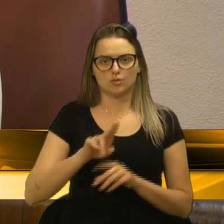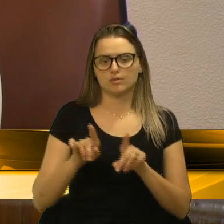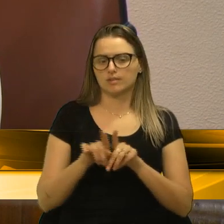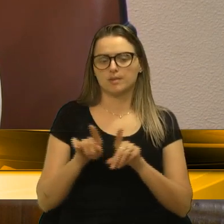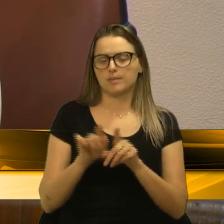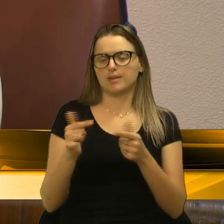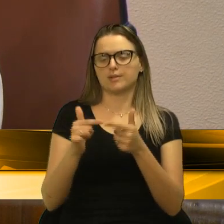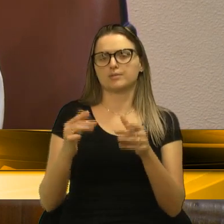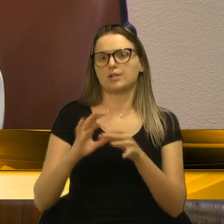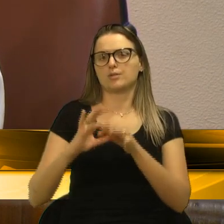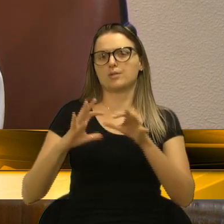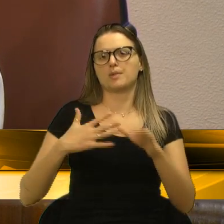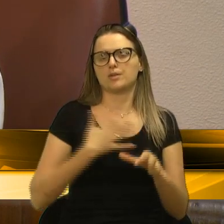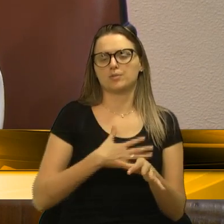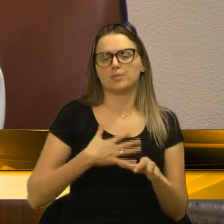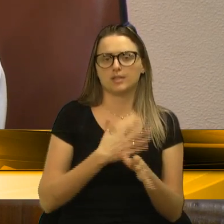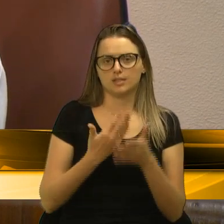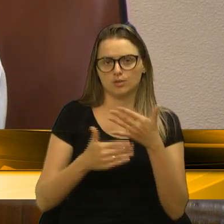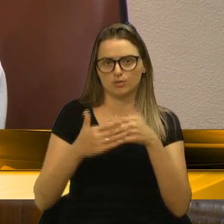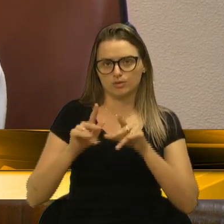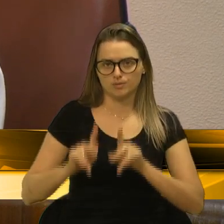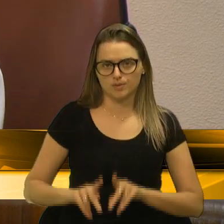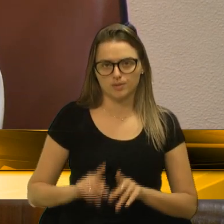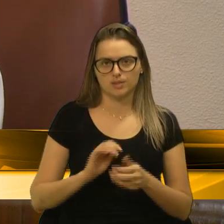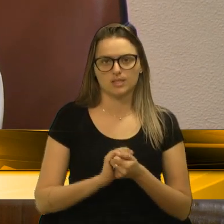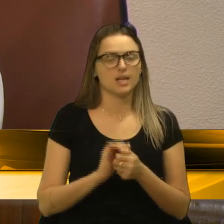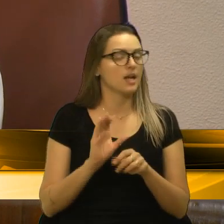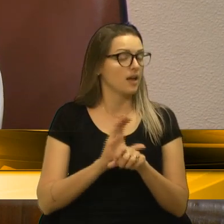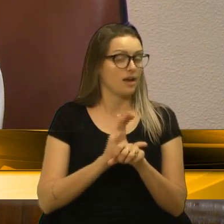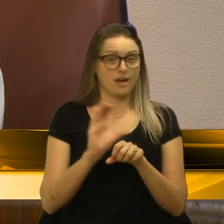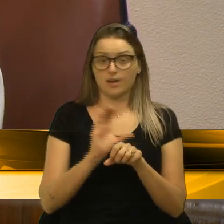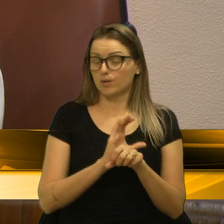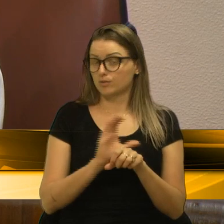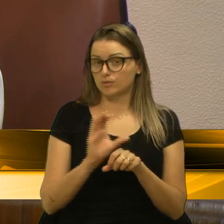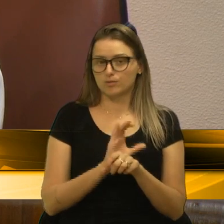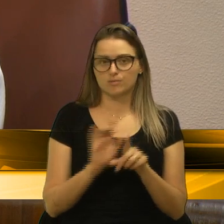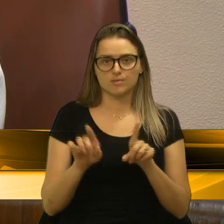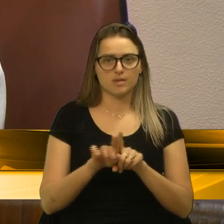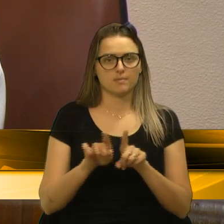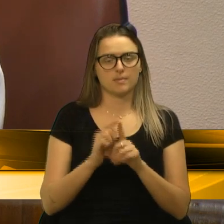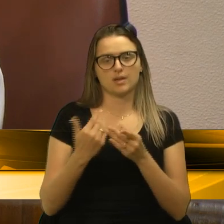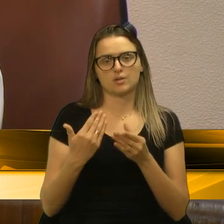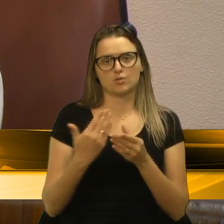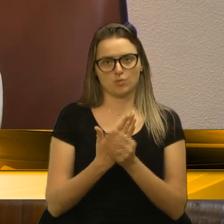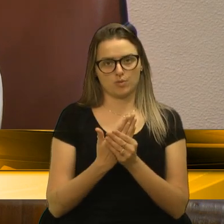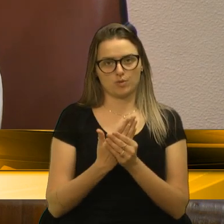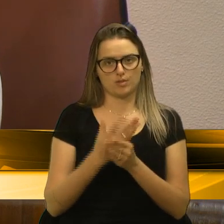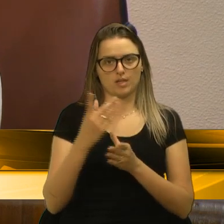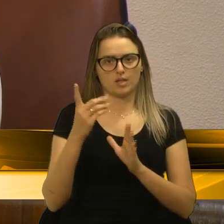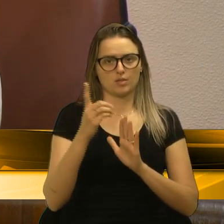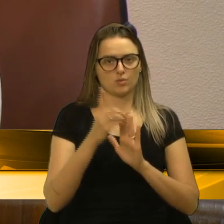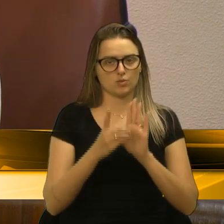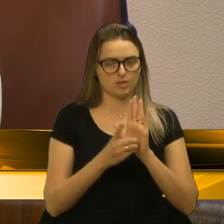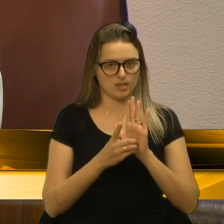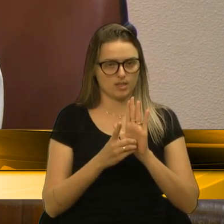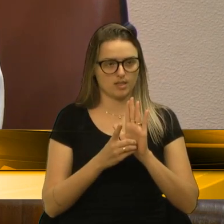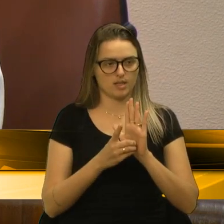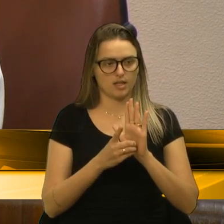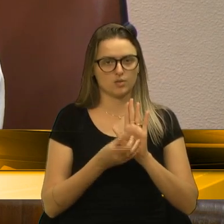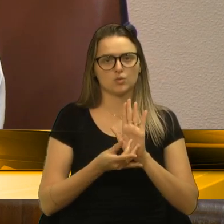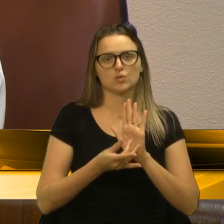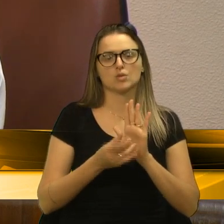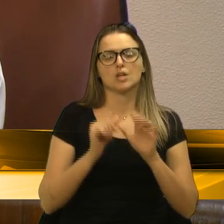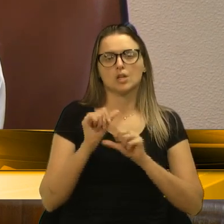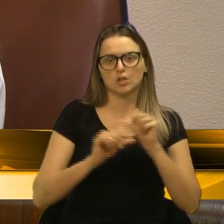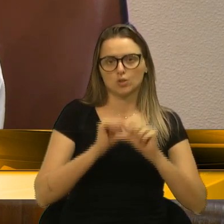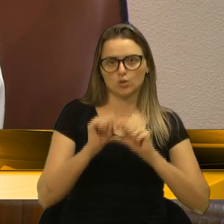liberdade do bem-estar coletivo. A inconstitucionalidade qualificada dos decretos editados